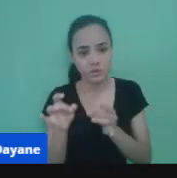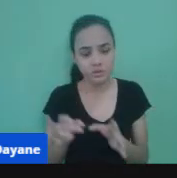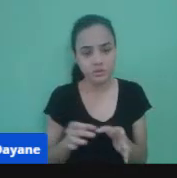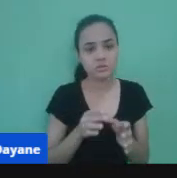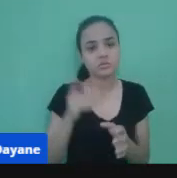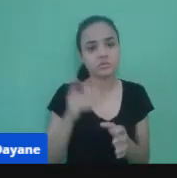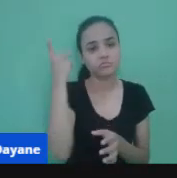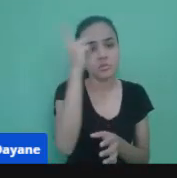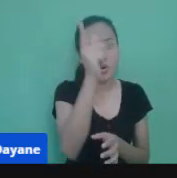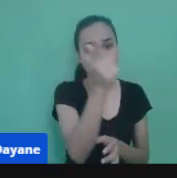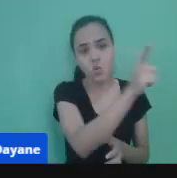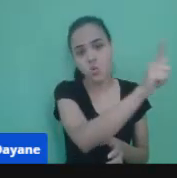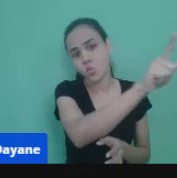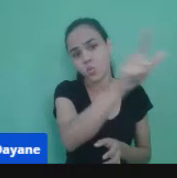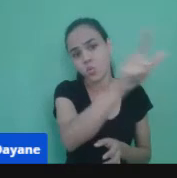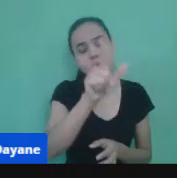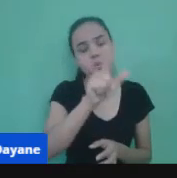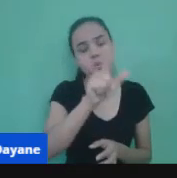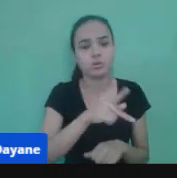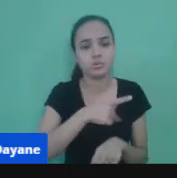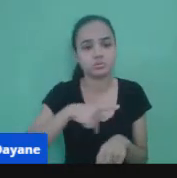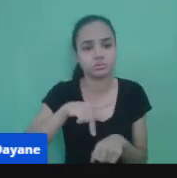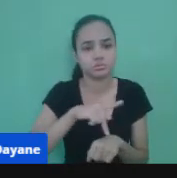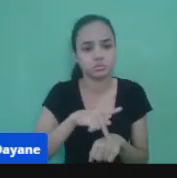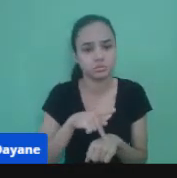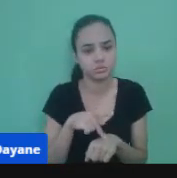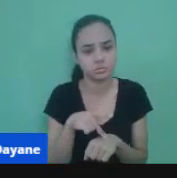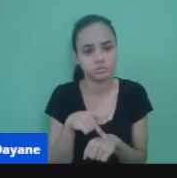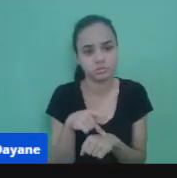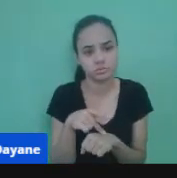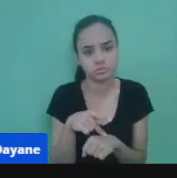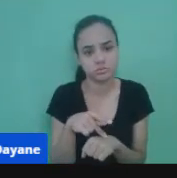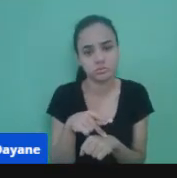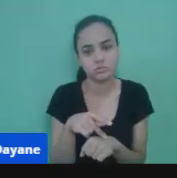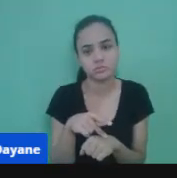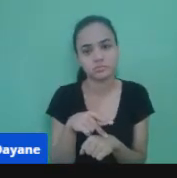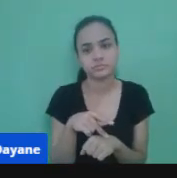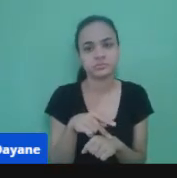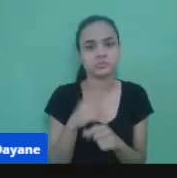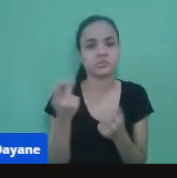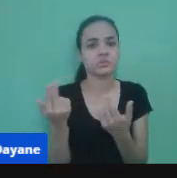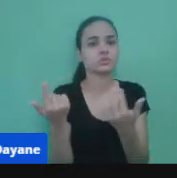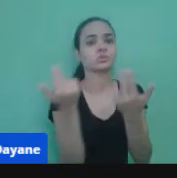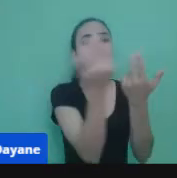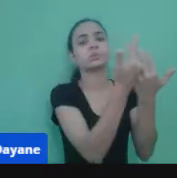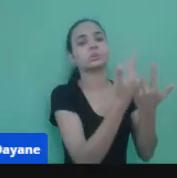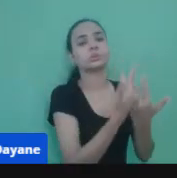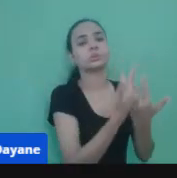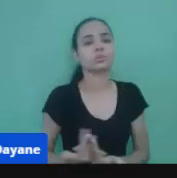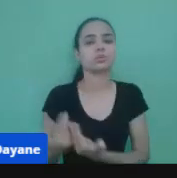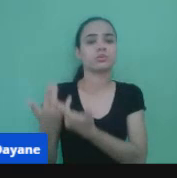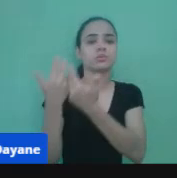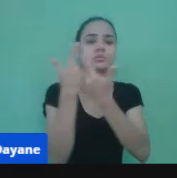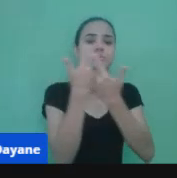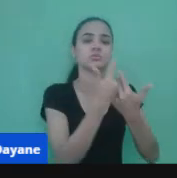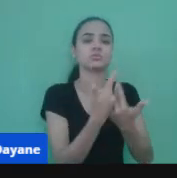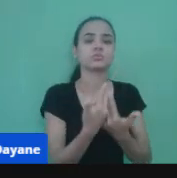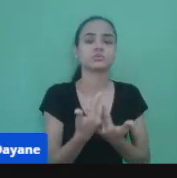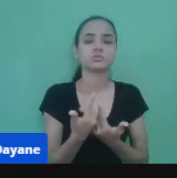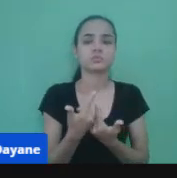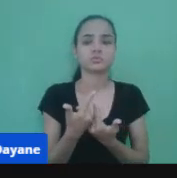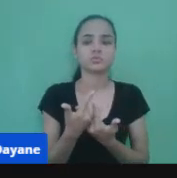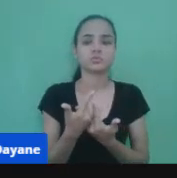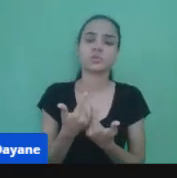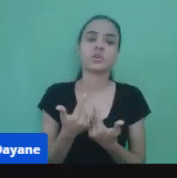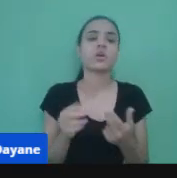de maneira minimamente igualitária ou elas influenciam na concentração de renda do nosso país? E aí você vem mediando